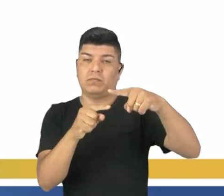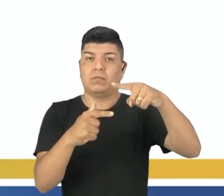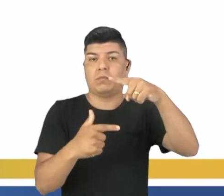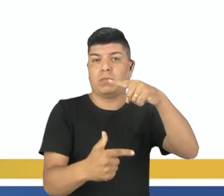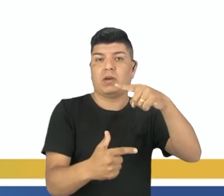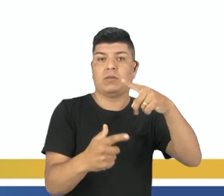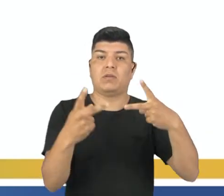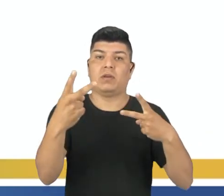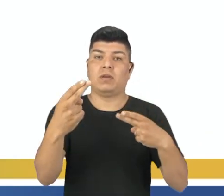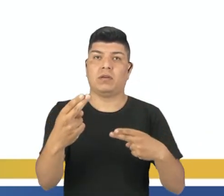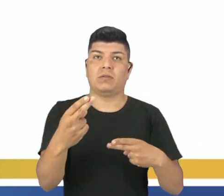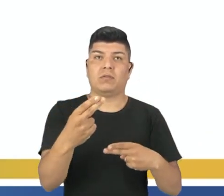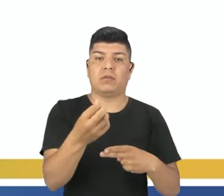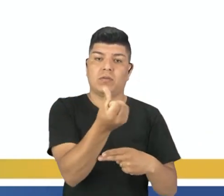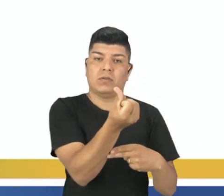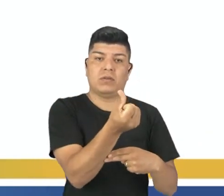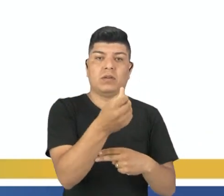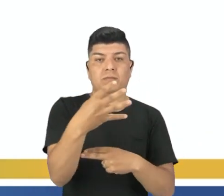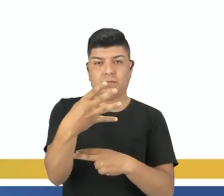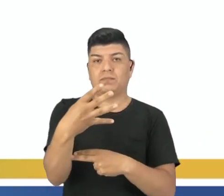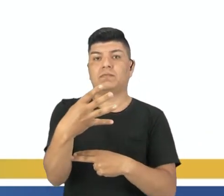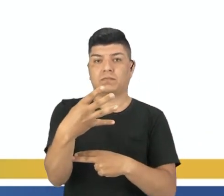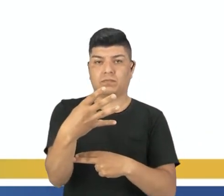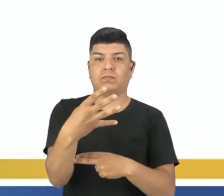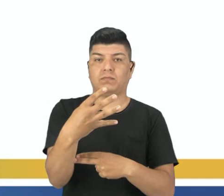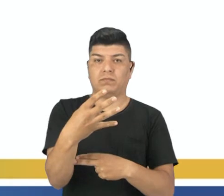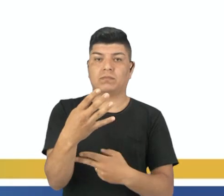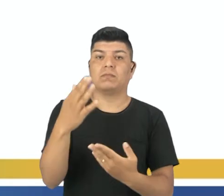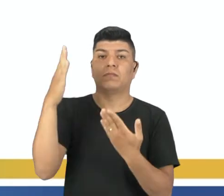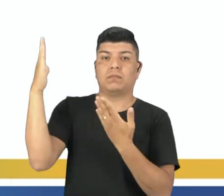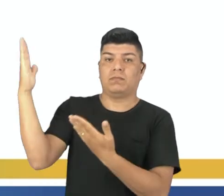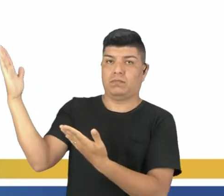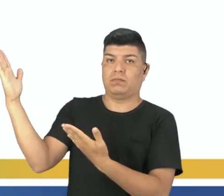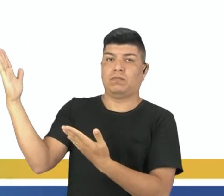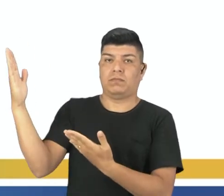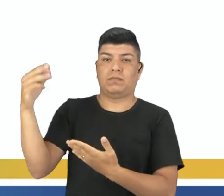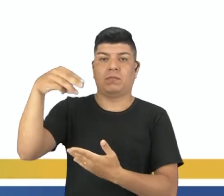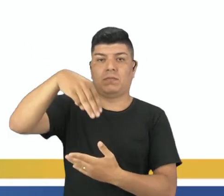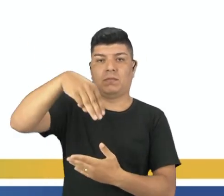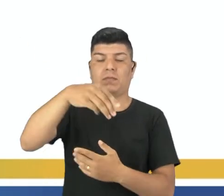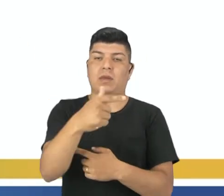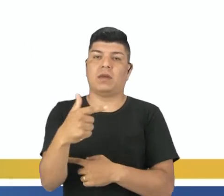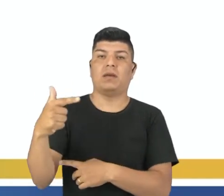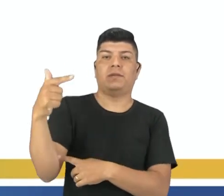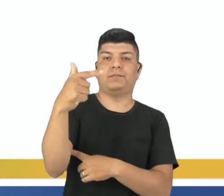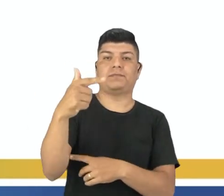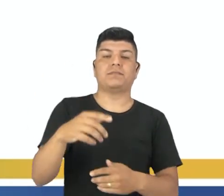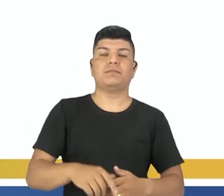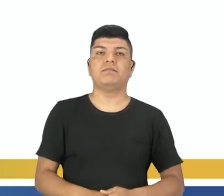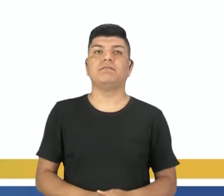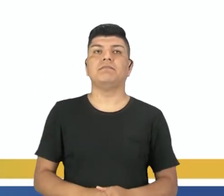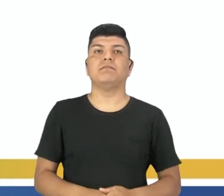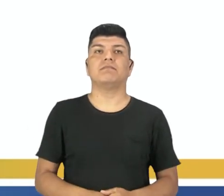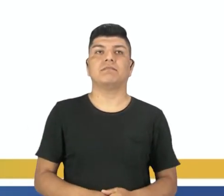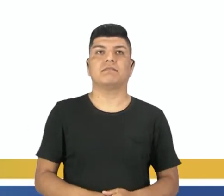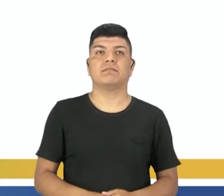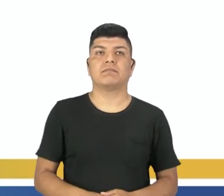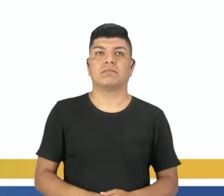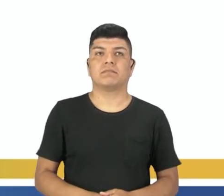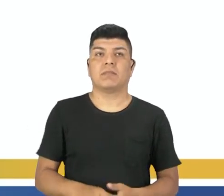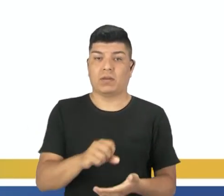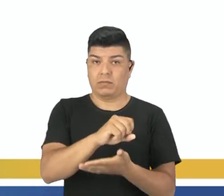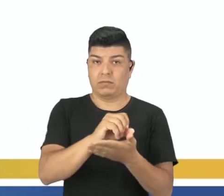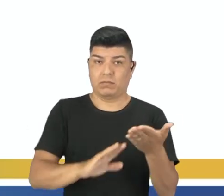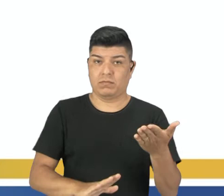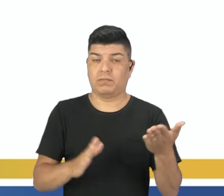/ 2 = 64 aí a nossa área então 64 metros quadrados Então